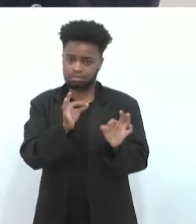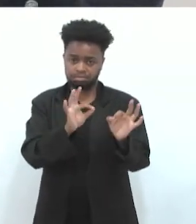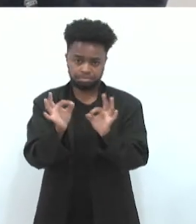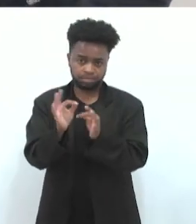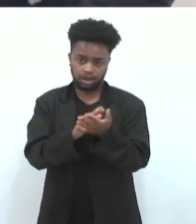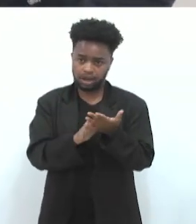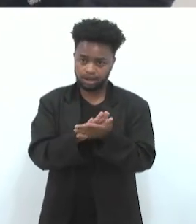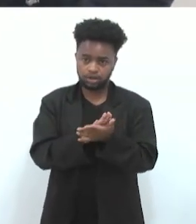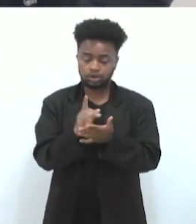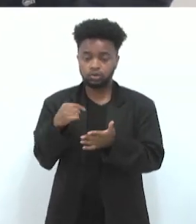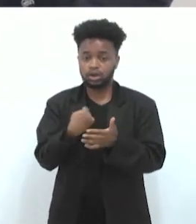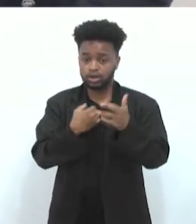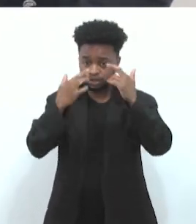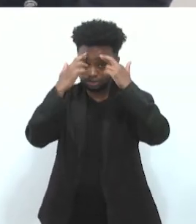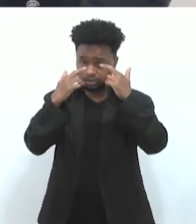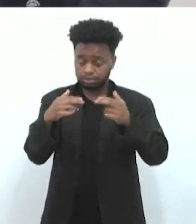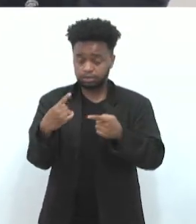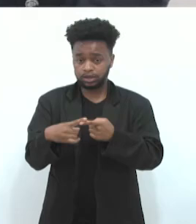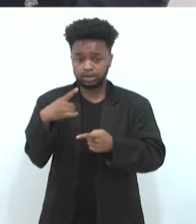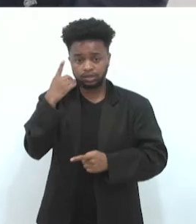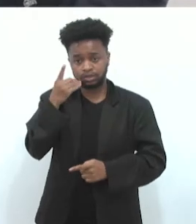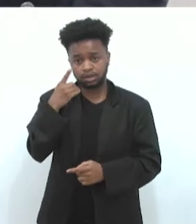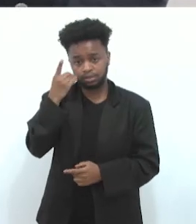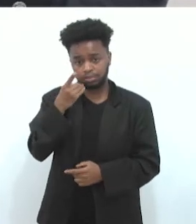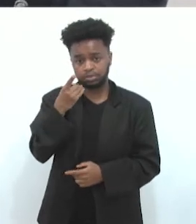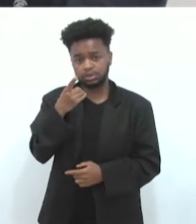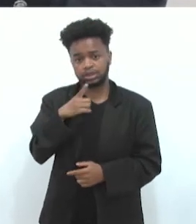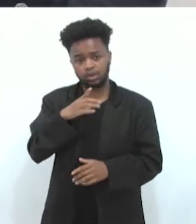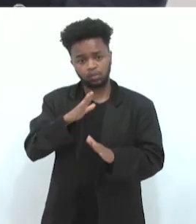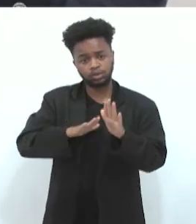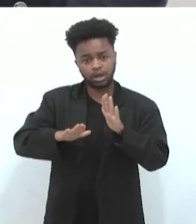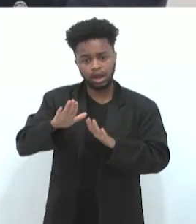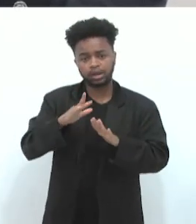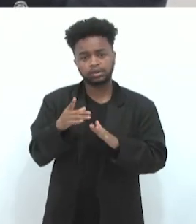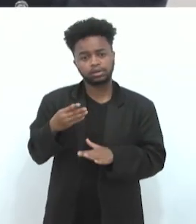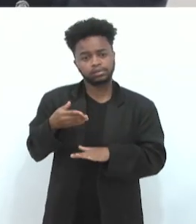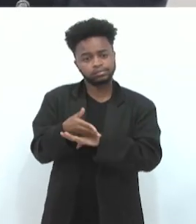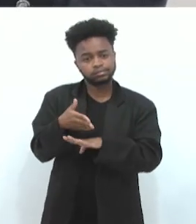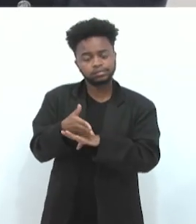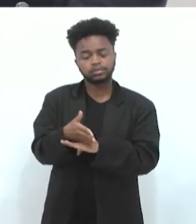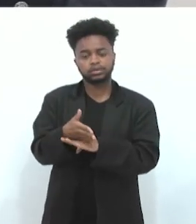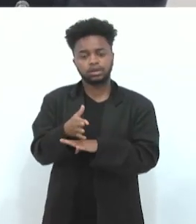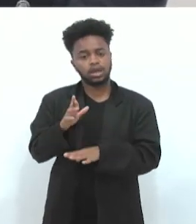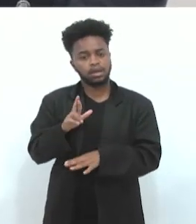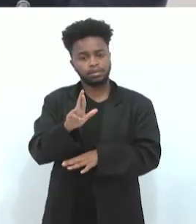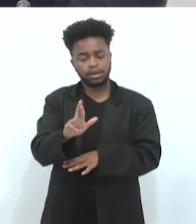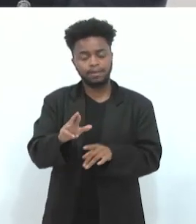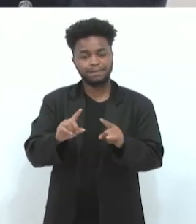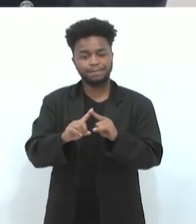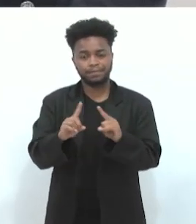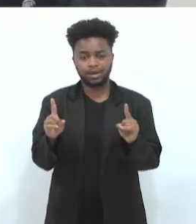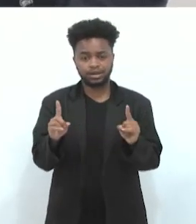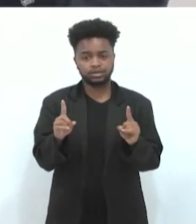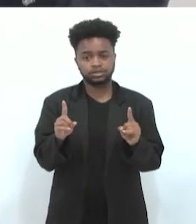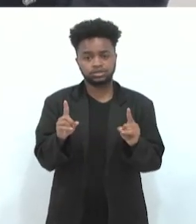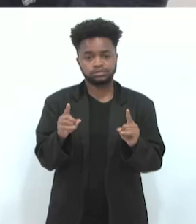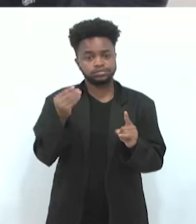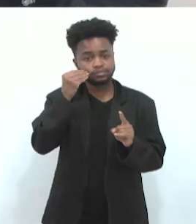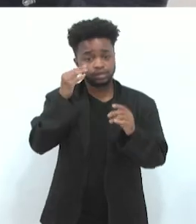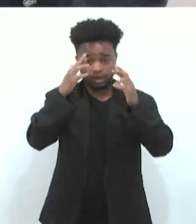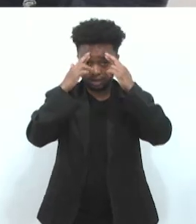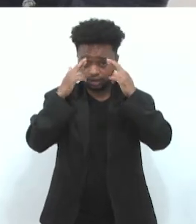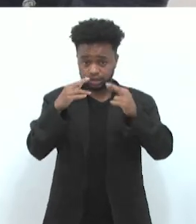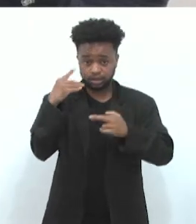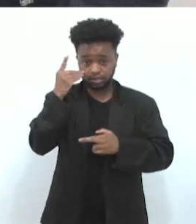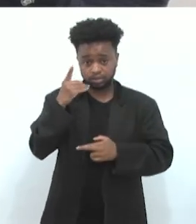a gente respeitou porque são deputados que são zelosos, são presentes, têm representatividade e tudo mais. Então, em respeito ao mandato, a gente fez